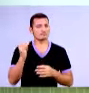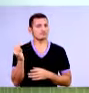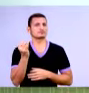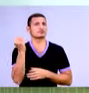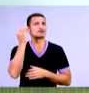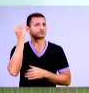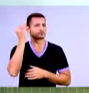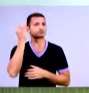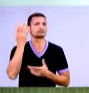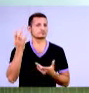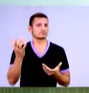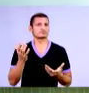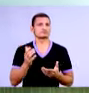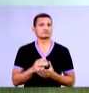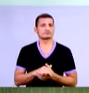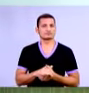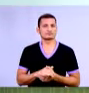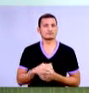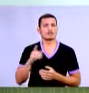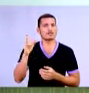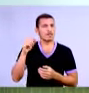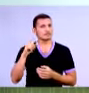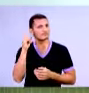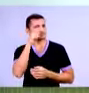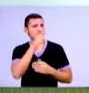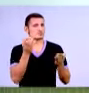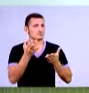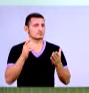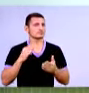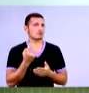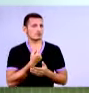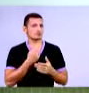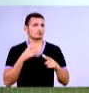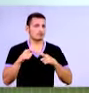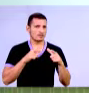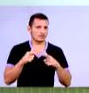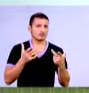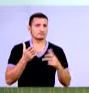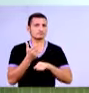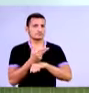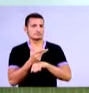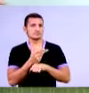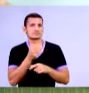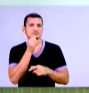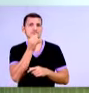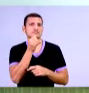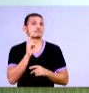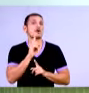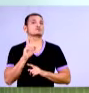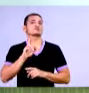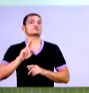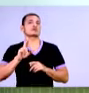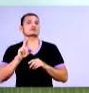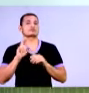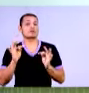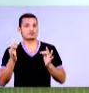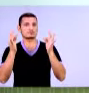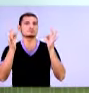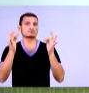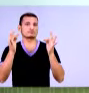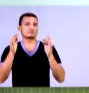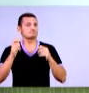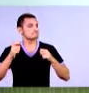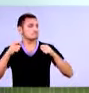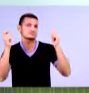né? É muito difícil hoje nós trabalharmos com recursos multimídia sem o uso de tecnologia, é impossível,